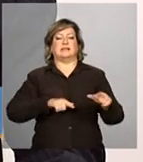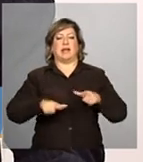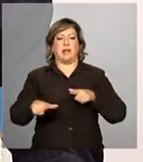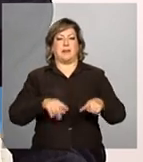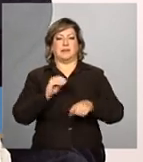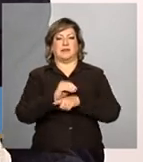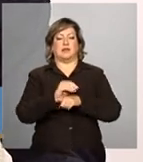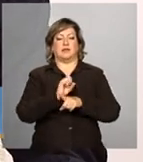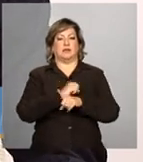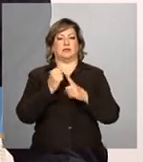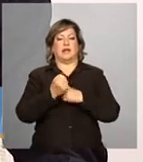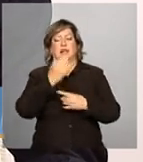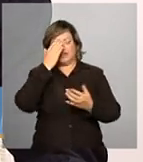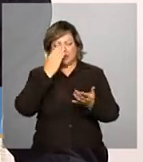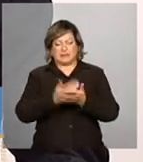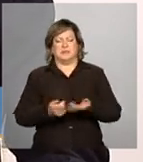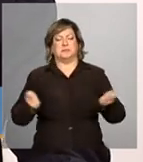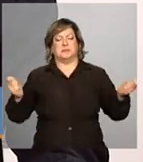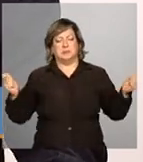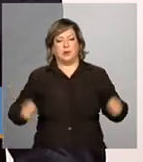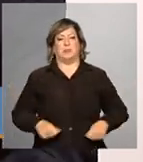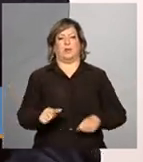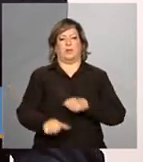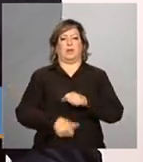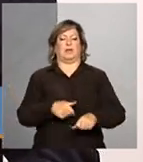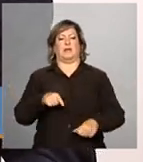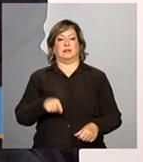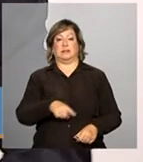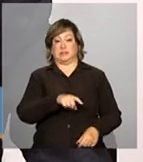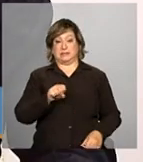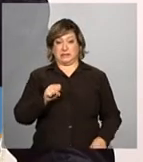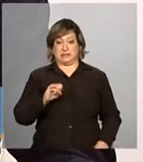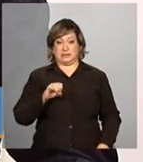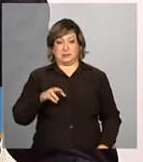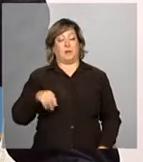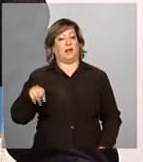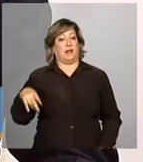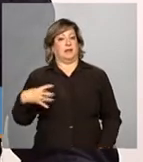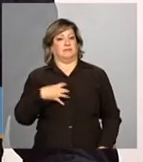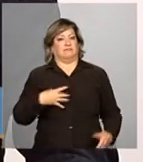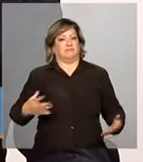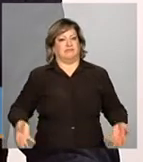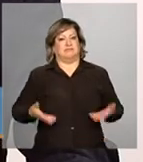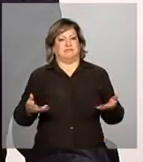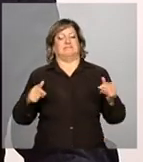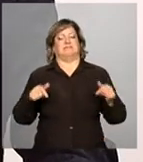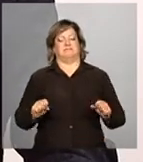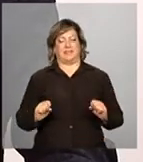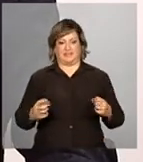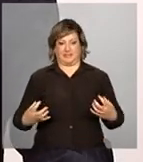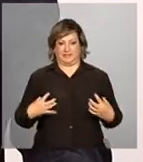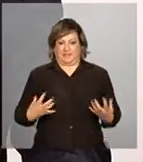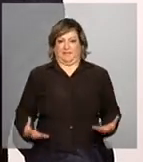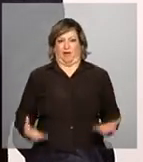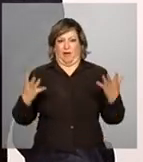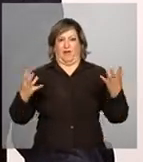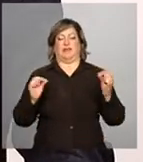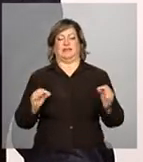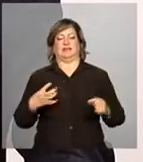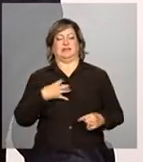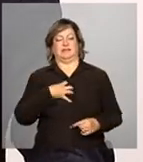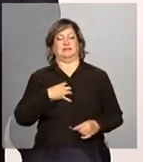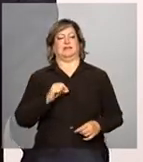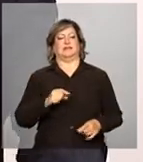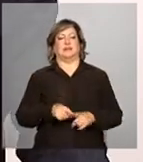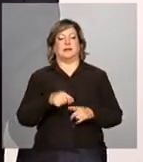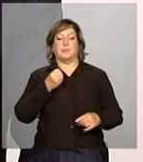Por acreditar que é possível mudar esse quadro né então Simone é óbvio é uma fonte inspiradora e toda essa energia Mas que bom que no